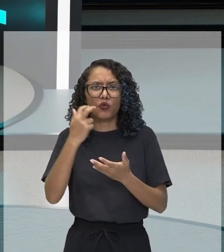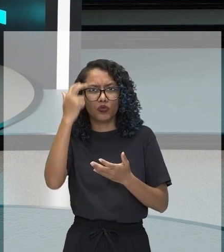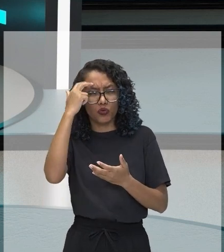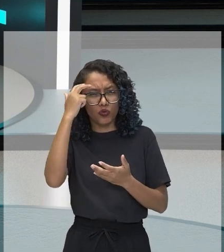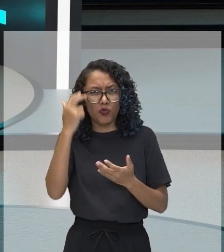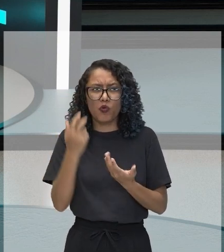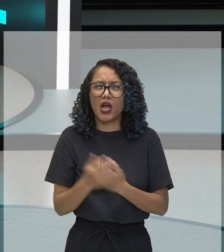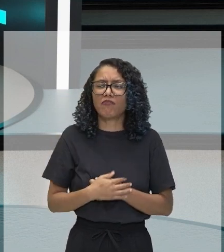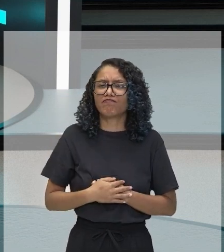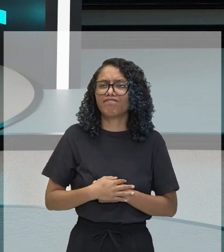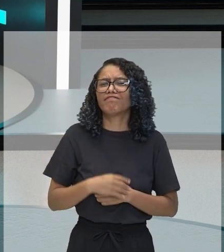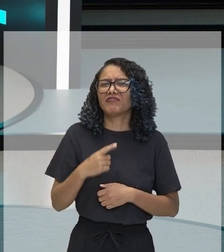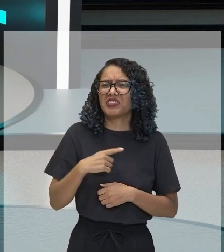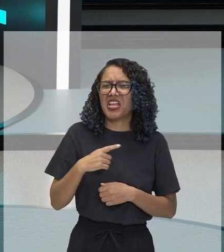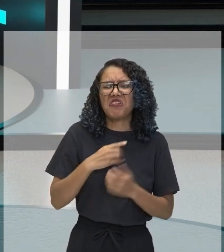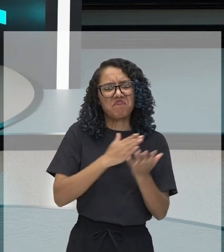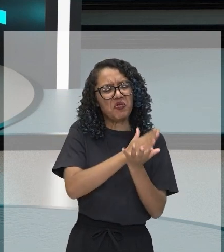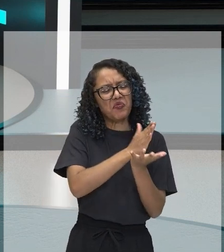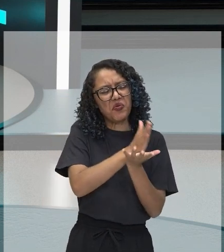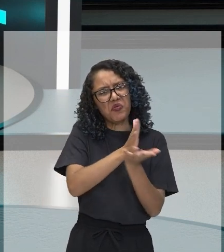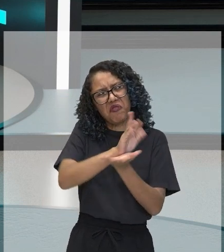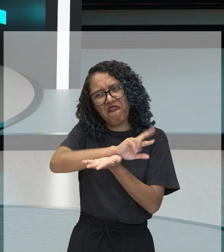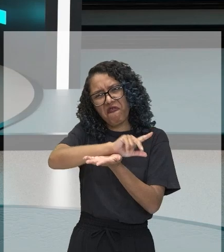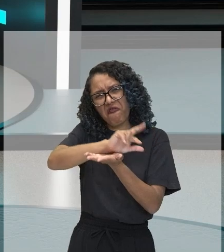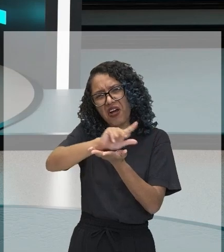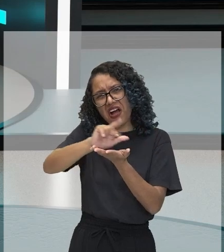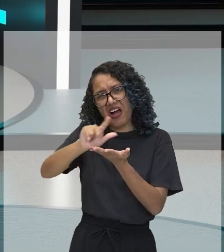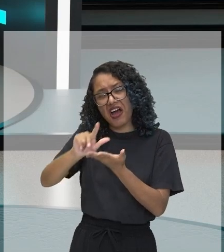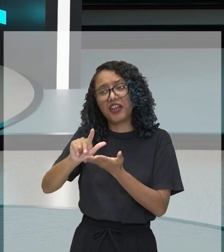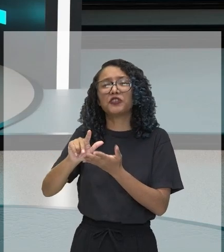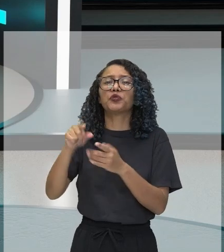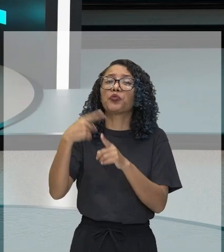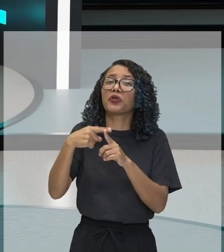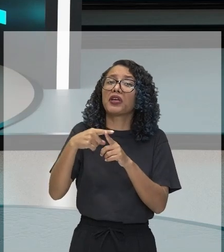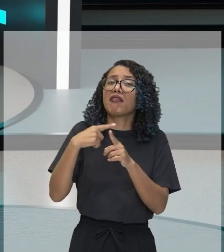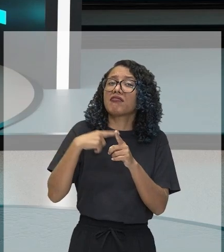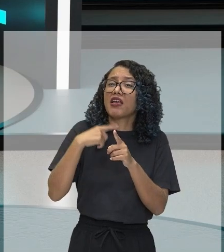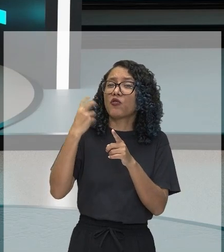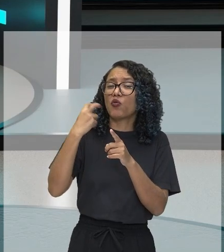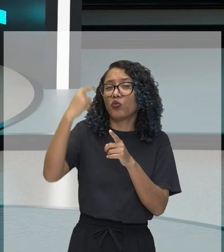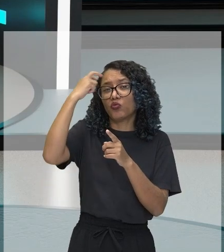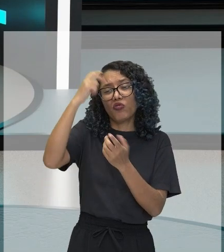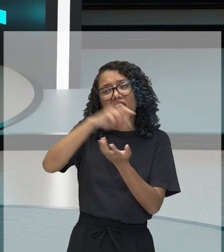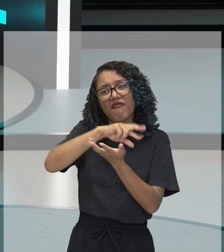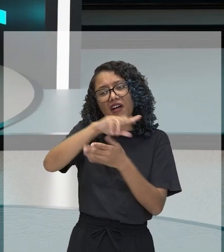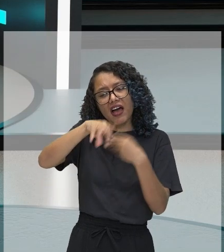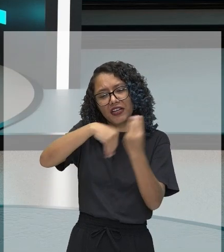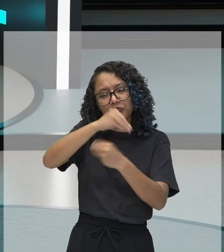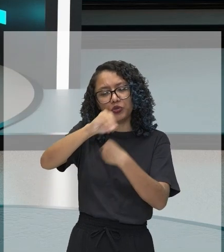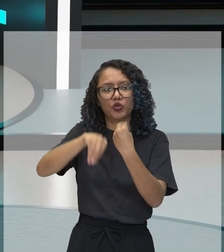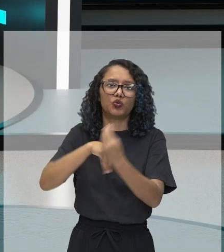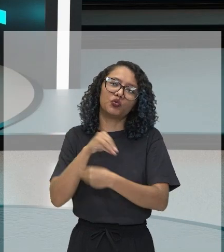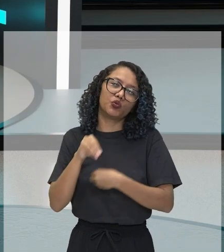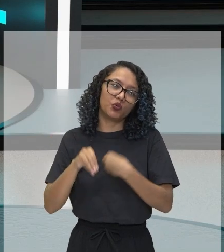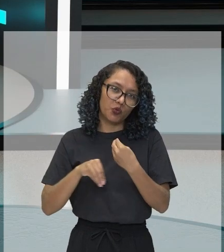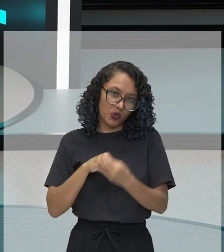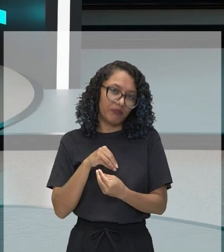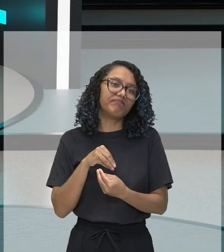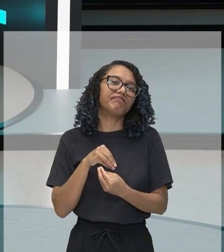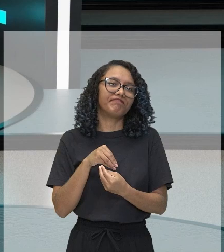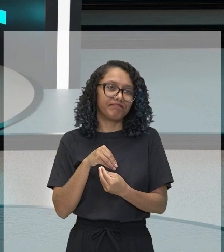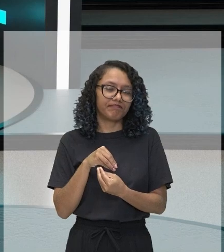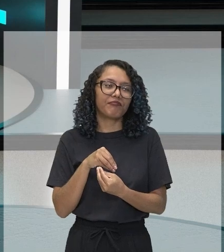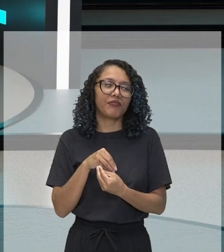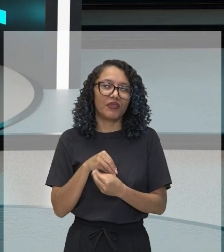porque ela traz toda essa bagagem cultural desses povos. Então, a gente vai falar um pouco